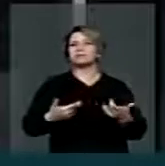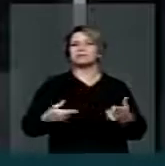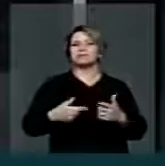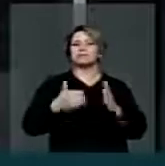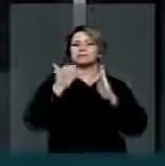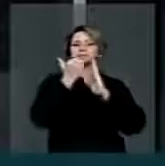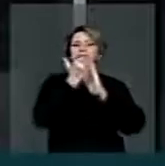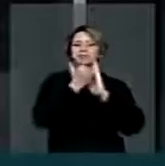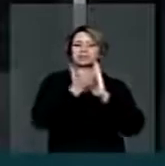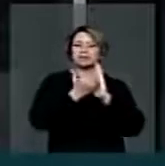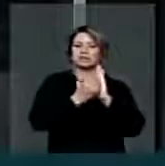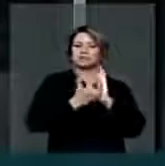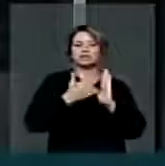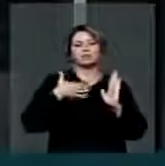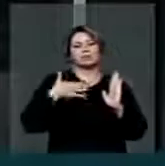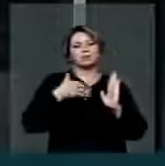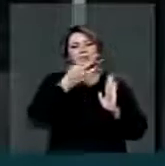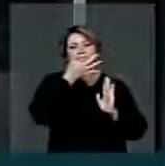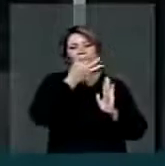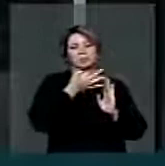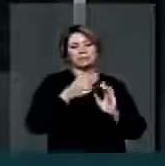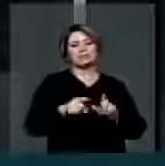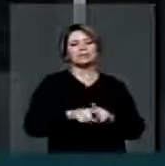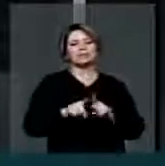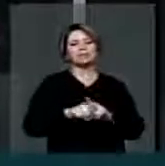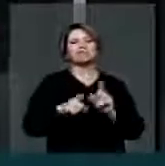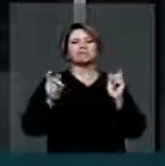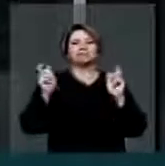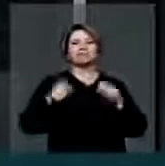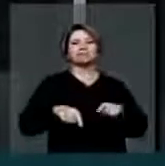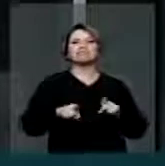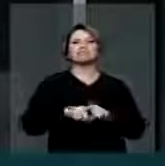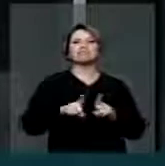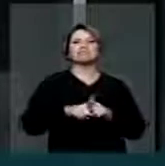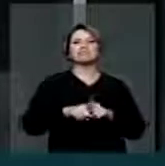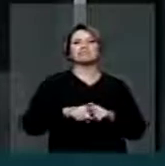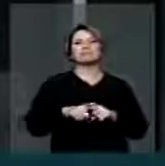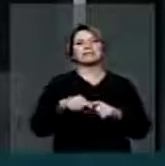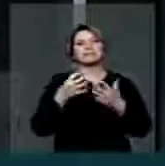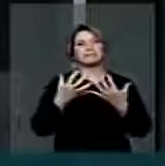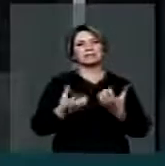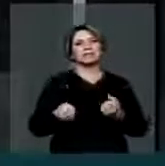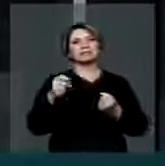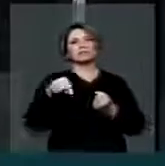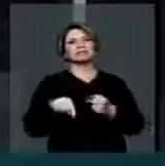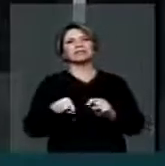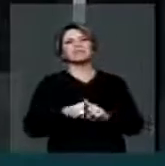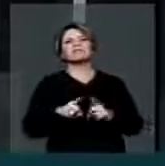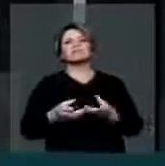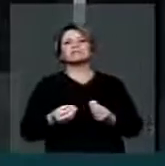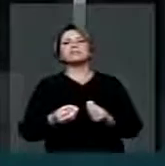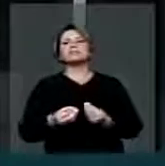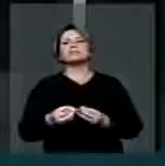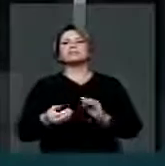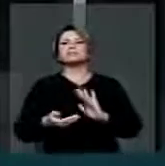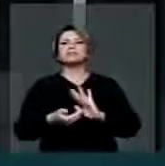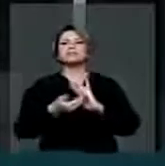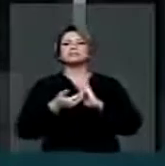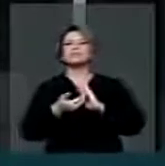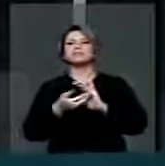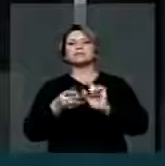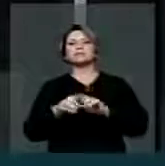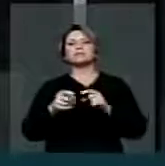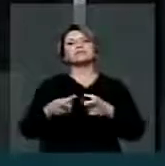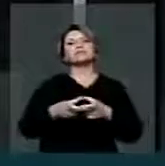de medidas que, do meu ponto de vista, poderiam ser adotadas por esta casa para que nós